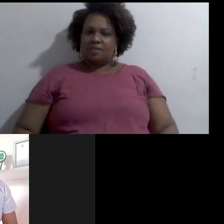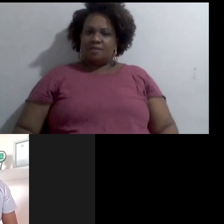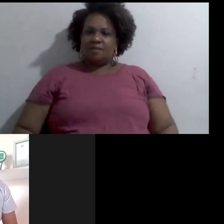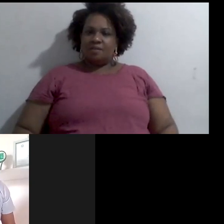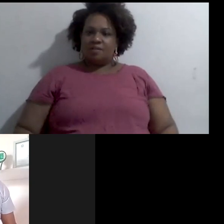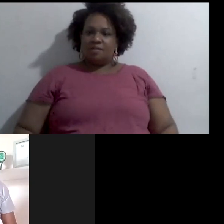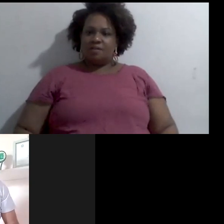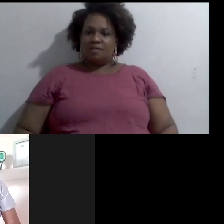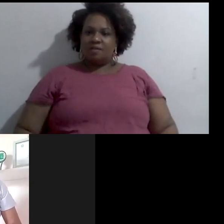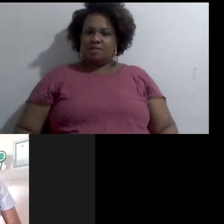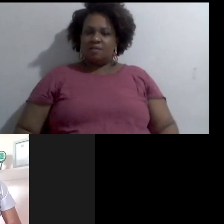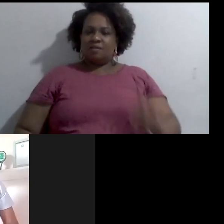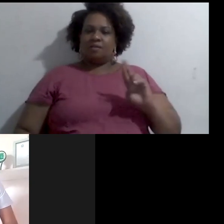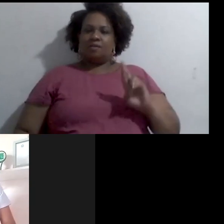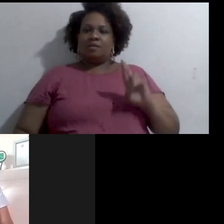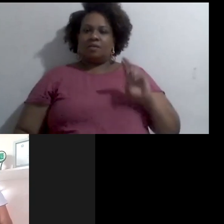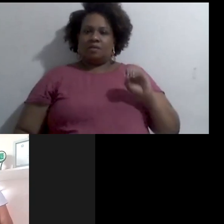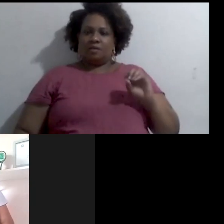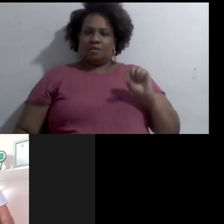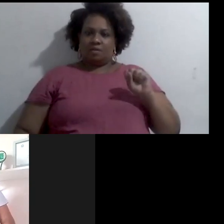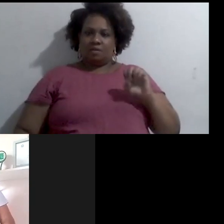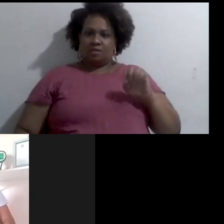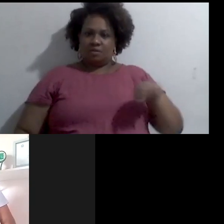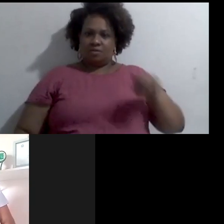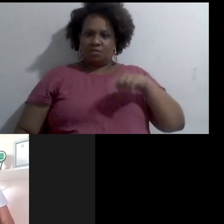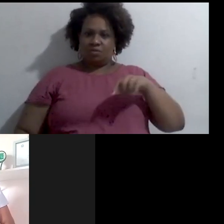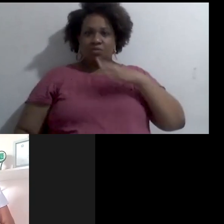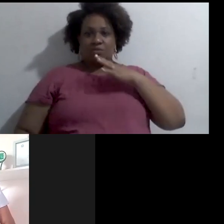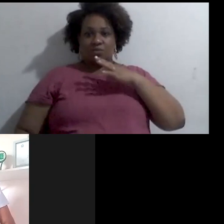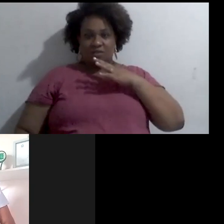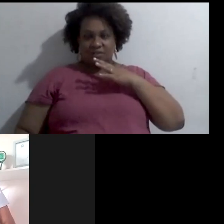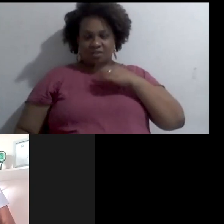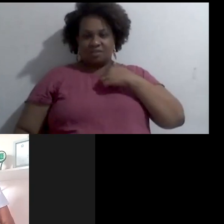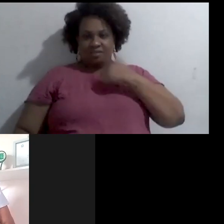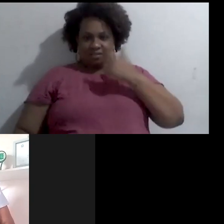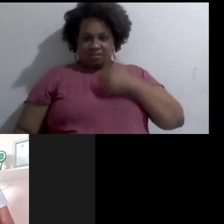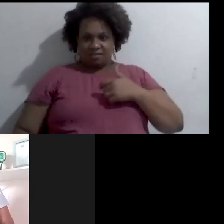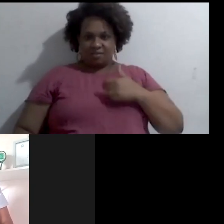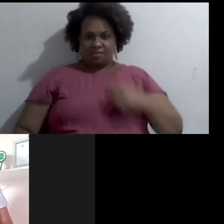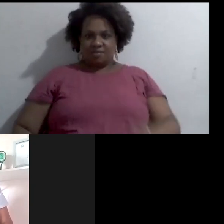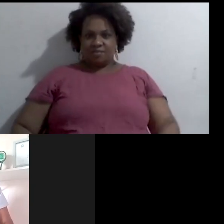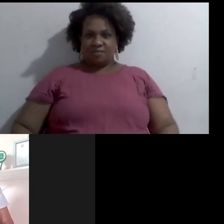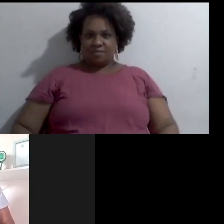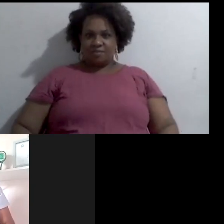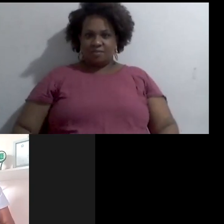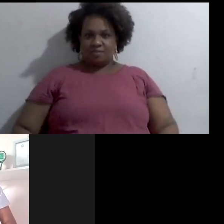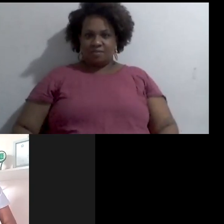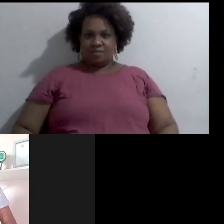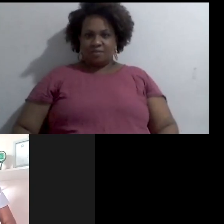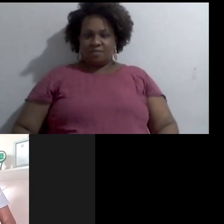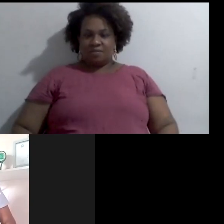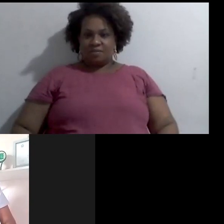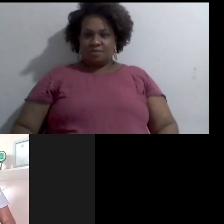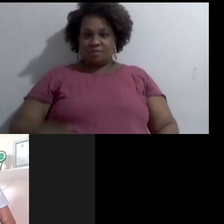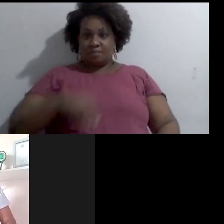Meu nome é Rose, todo mundo me conhece como Rosi, eu sou mestre em dança,